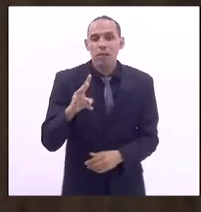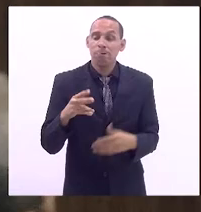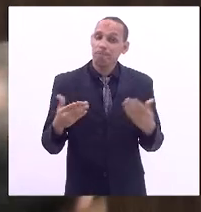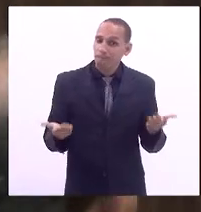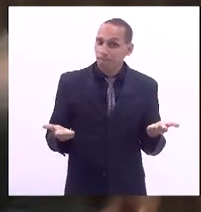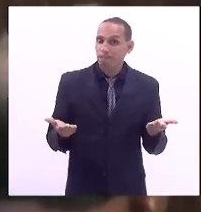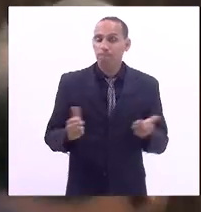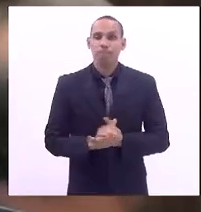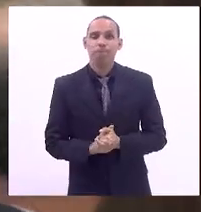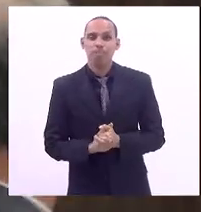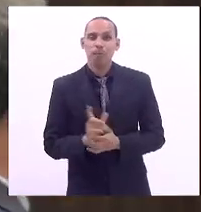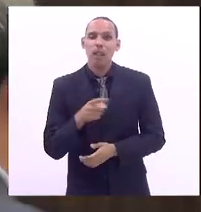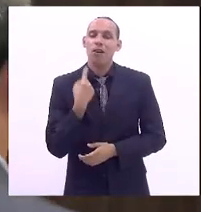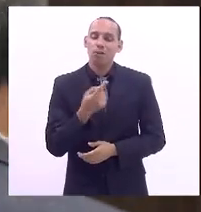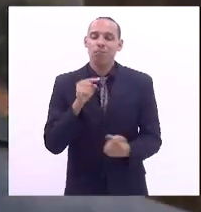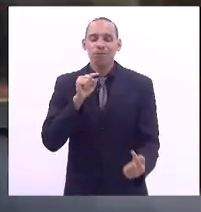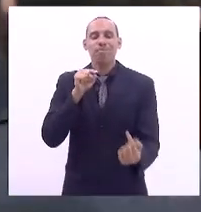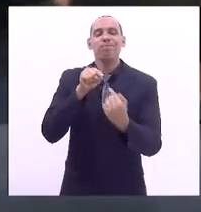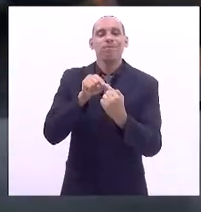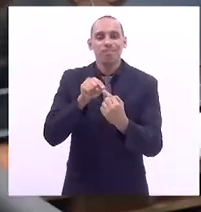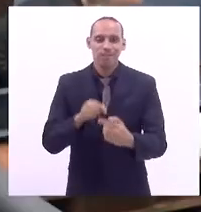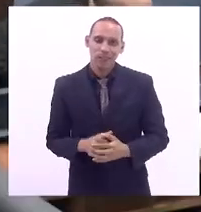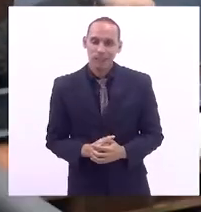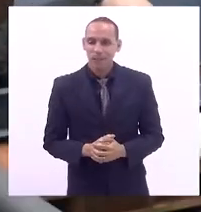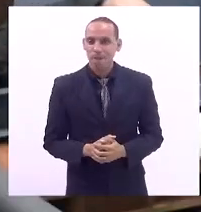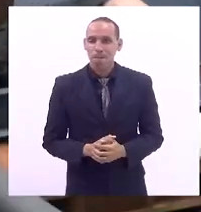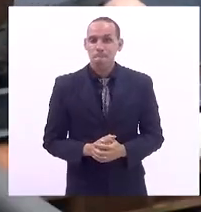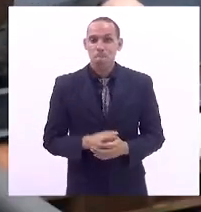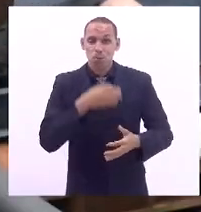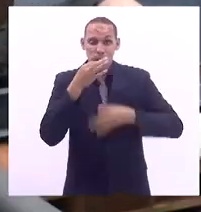diante disso o nosso parecer é favorável à